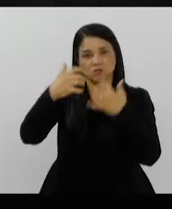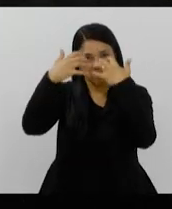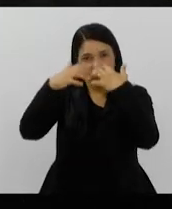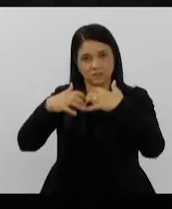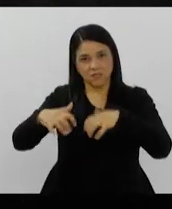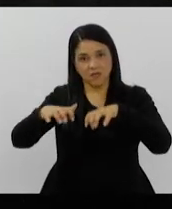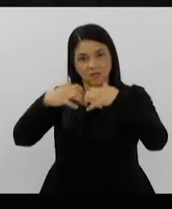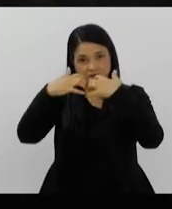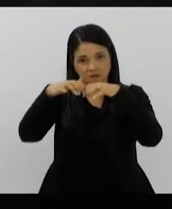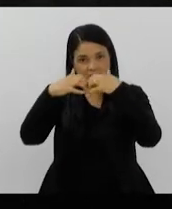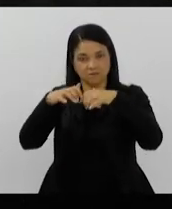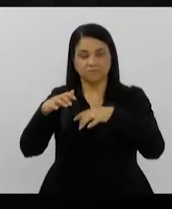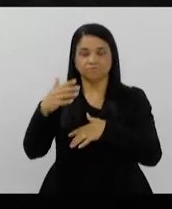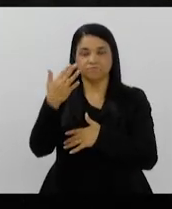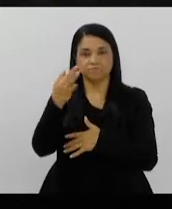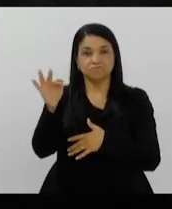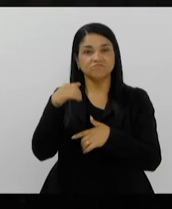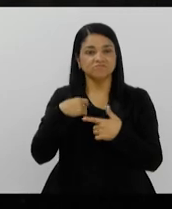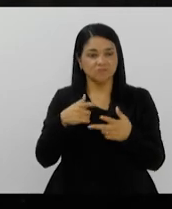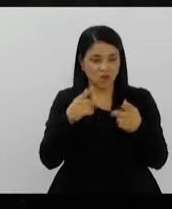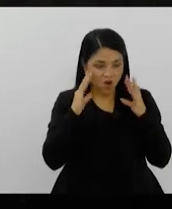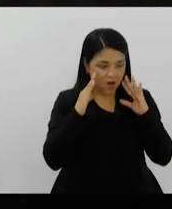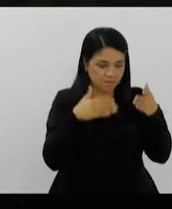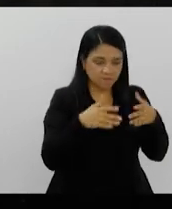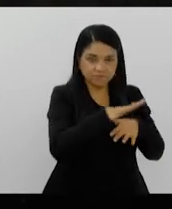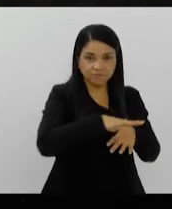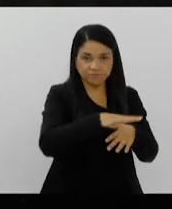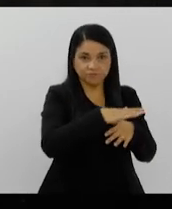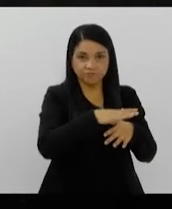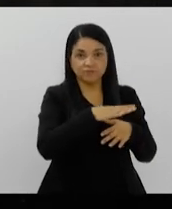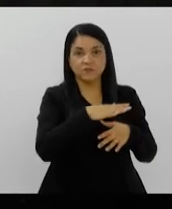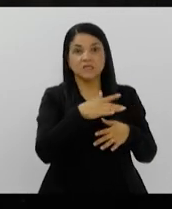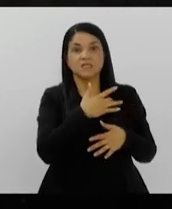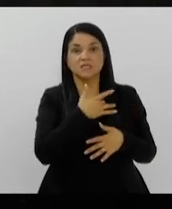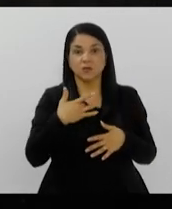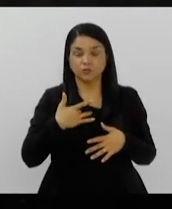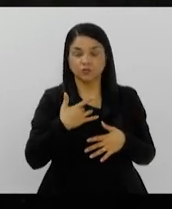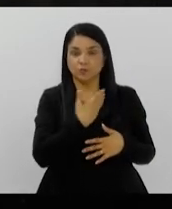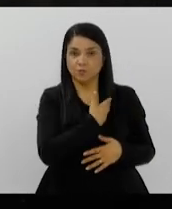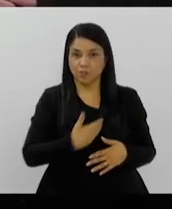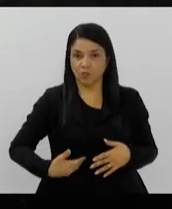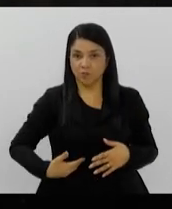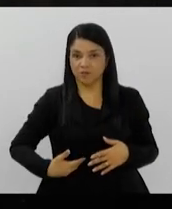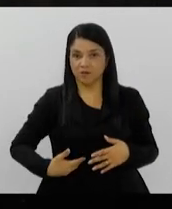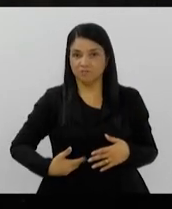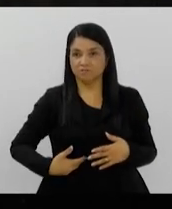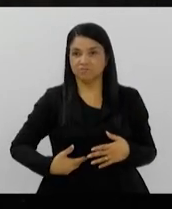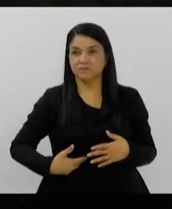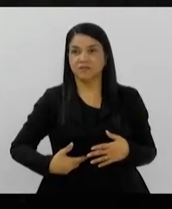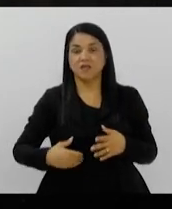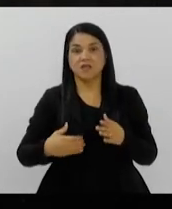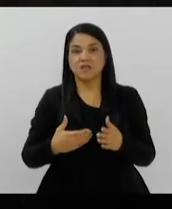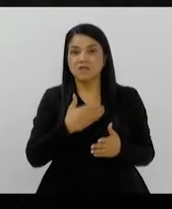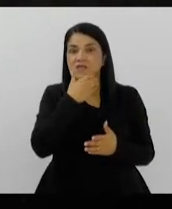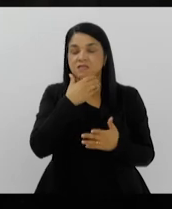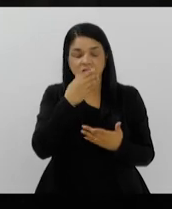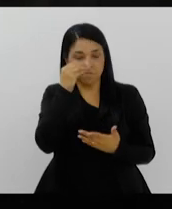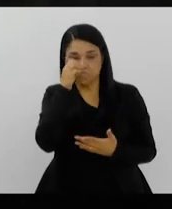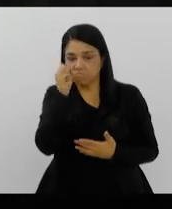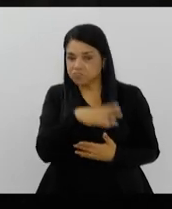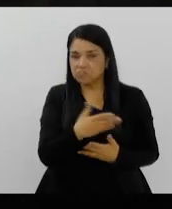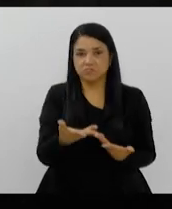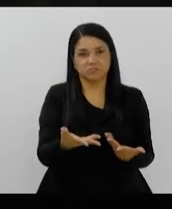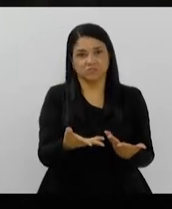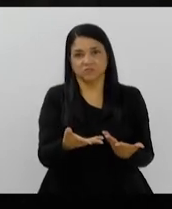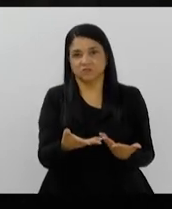questão orçamentária, é crise. Você olha para a saúde pública, um desserviço, um absurdo histórico com essa